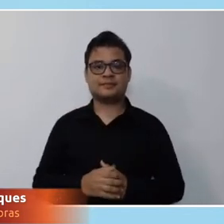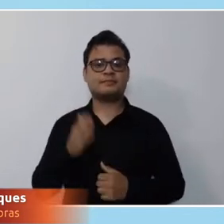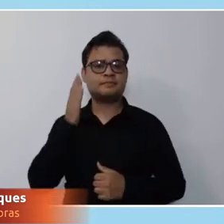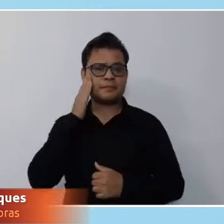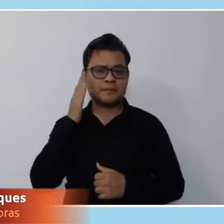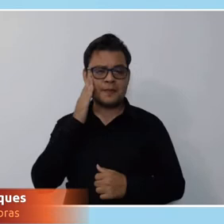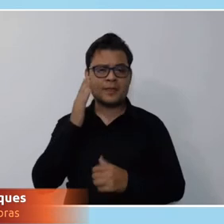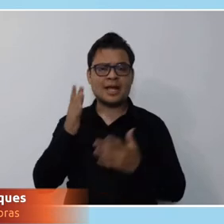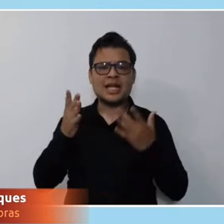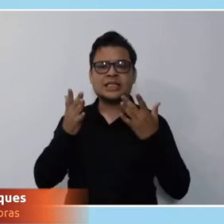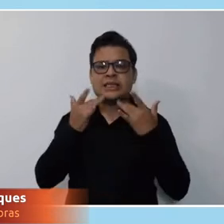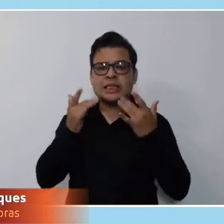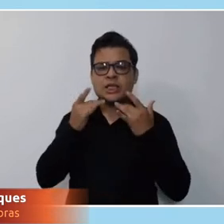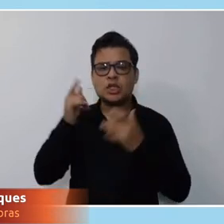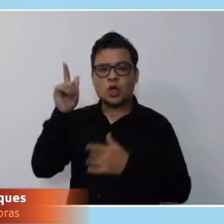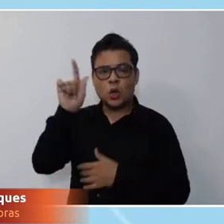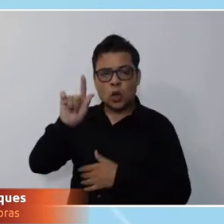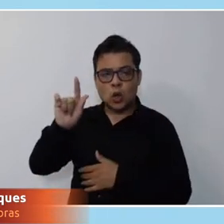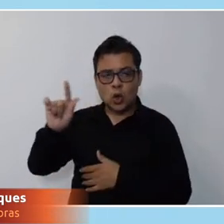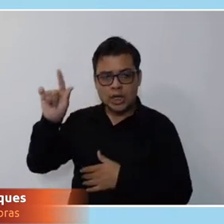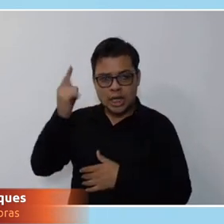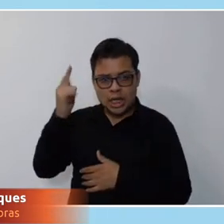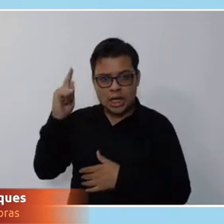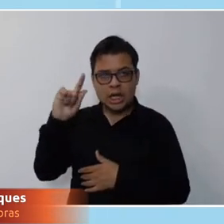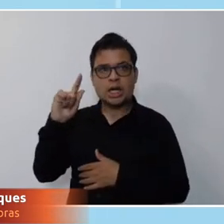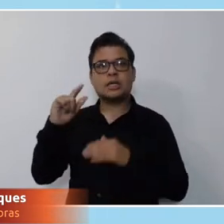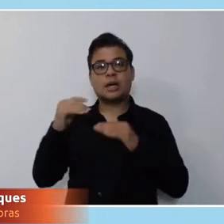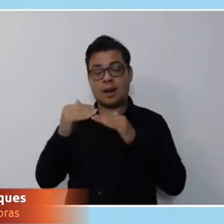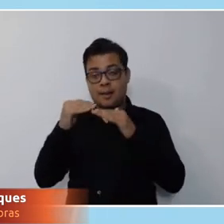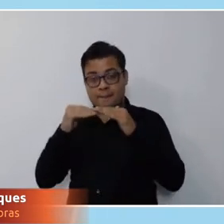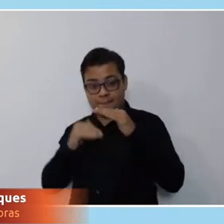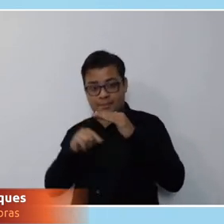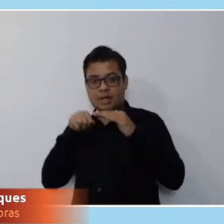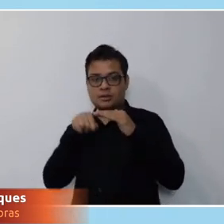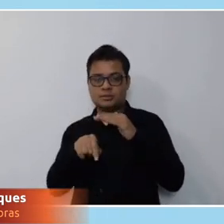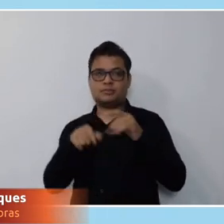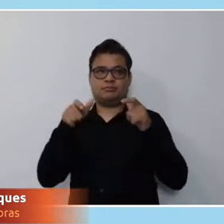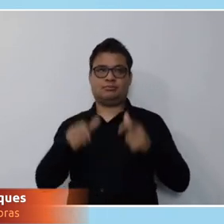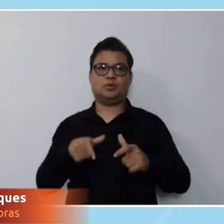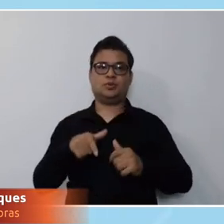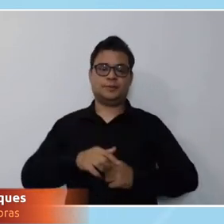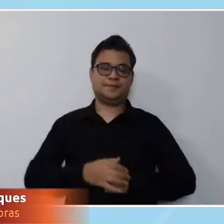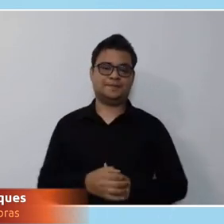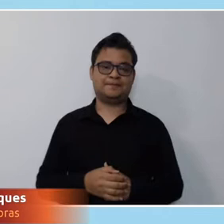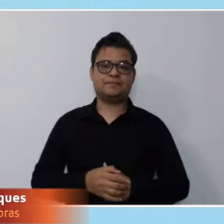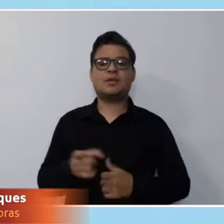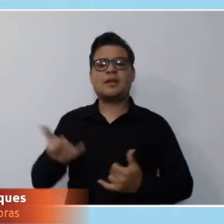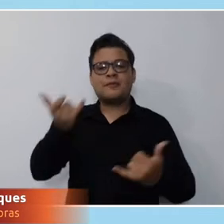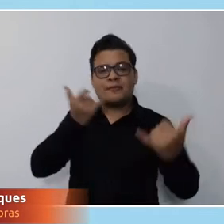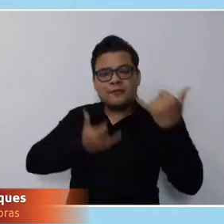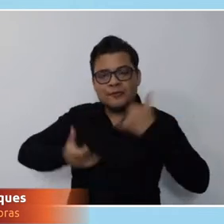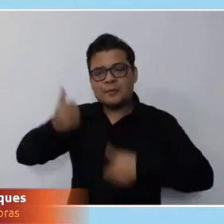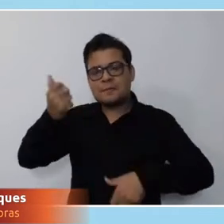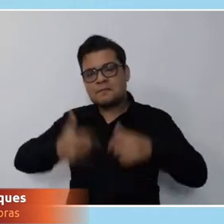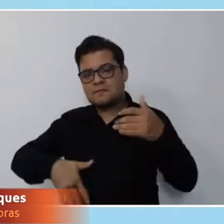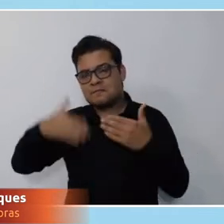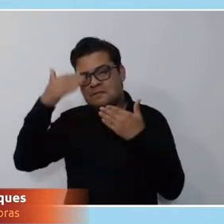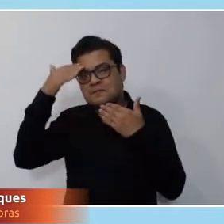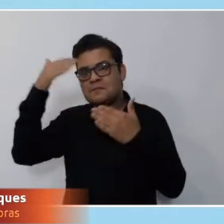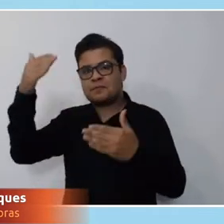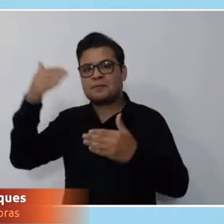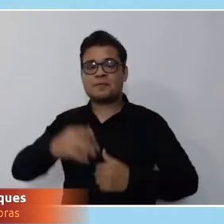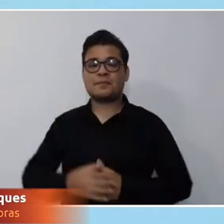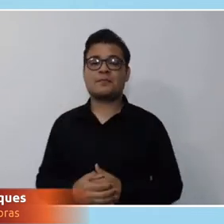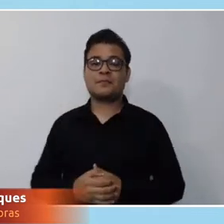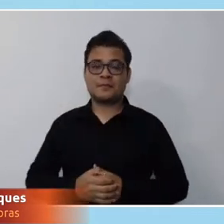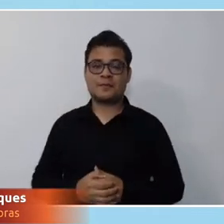aquele espaço que foi revitalizado ali no centro da capital. Muito obrigada, Jade, pelas suas informações. Te espero, espero